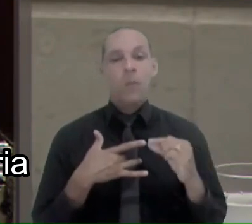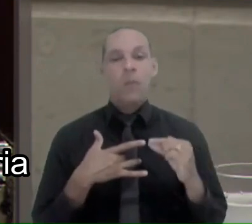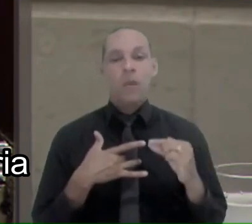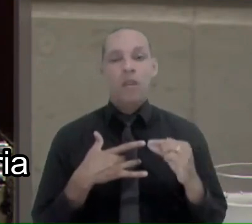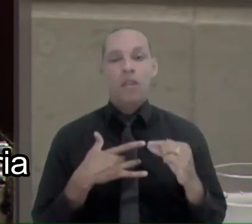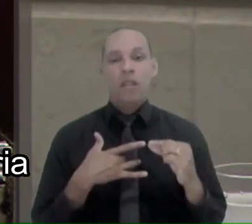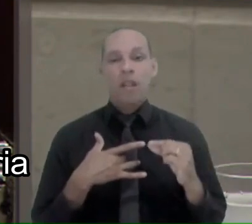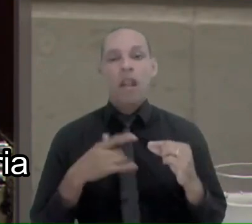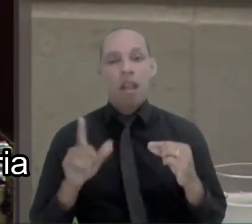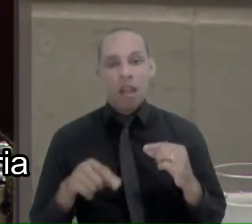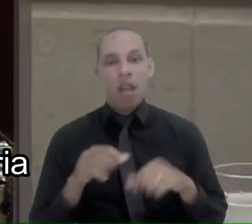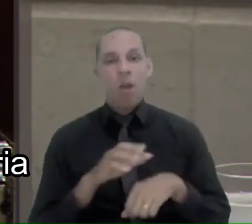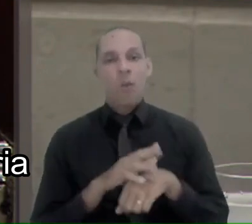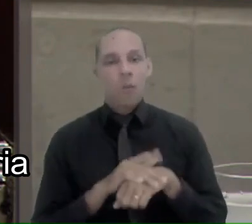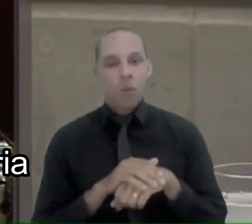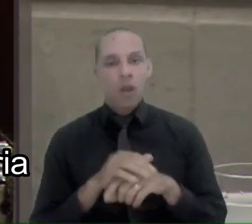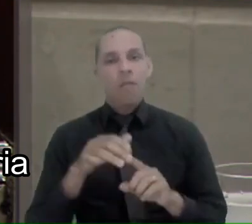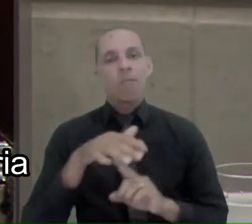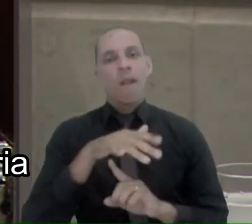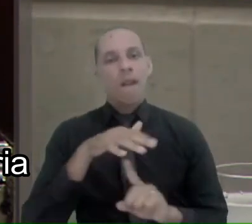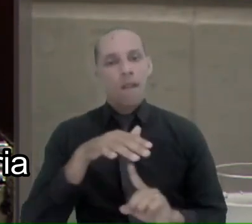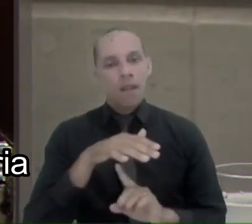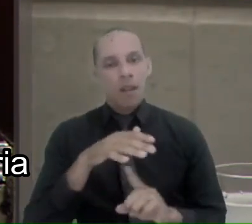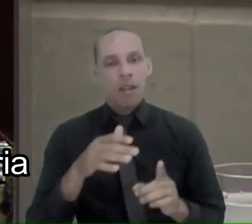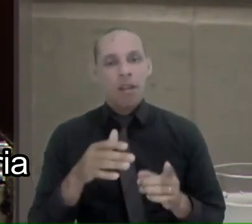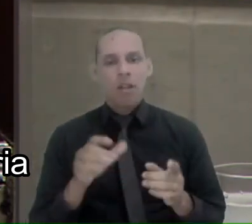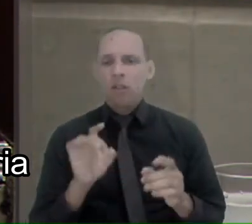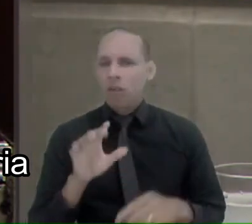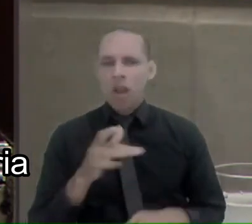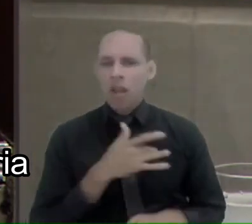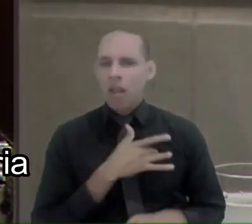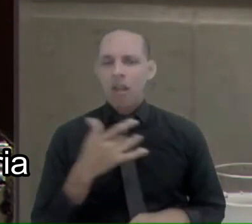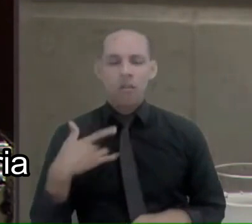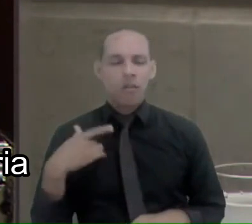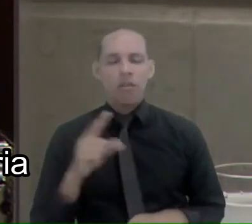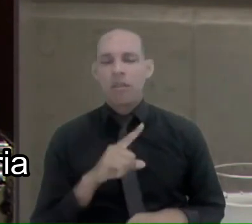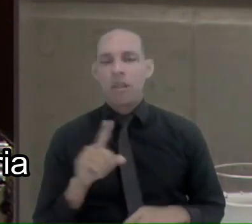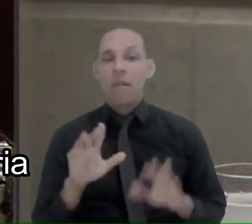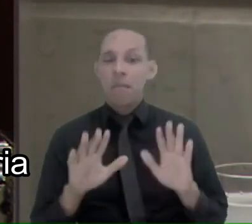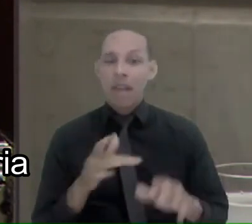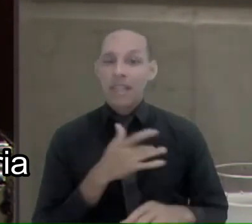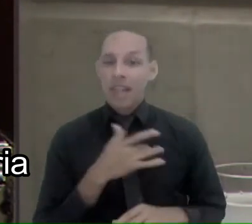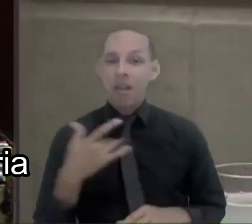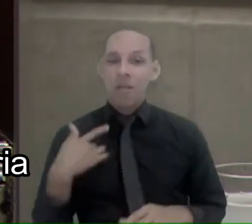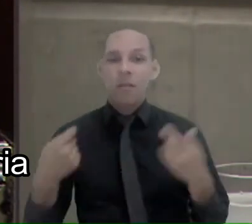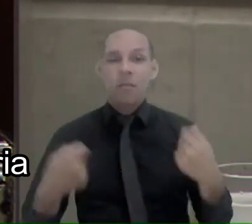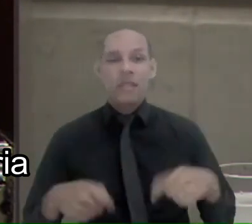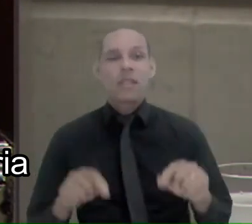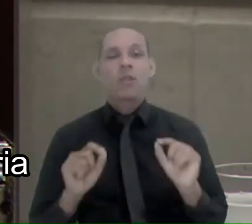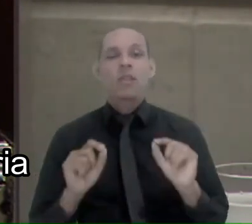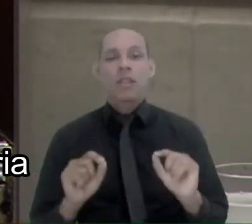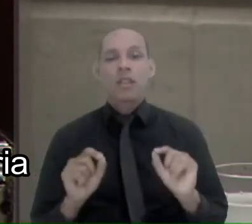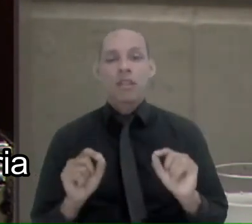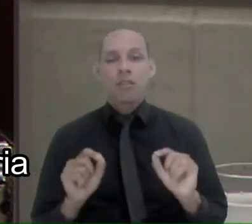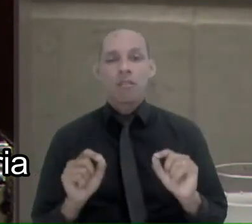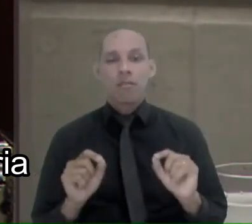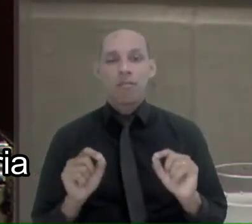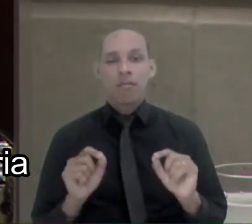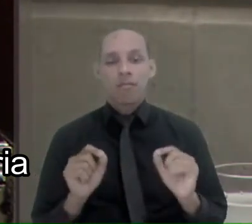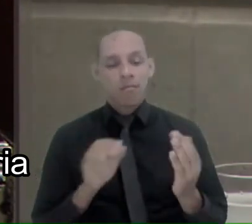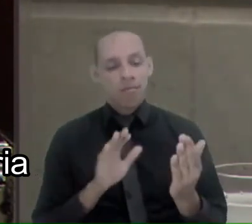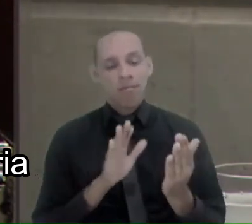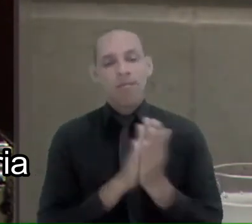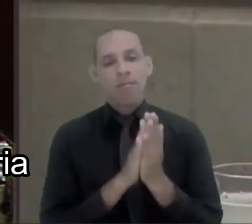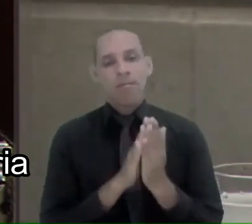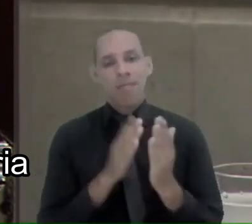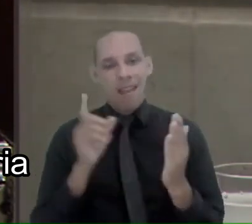condição que vai, obviamente, para além da saúde, mas que para a saúde precisa ser encarada como um dos grandes